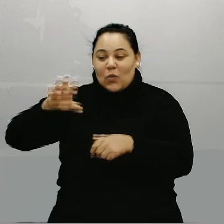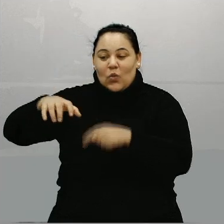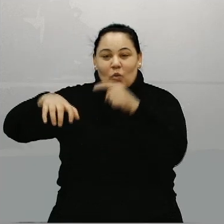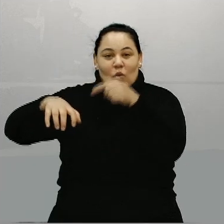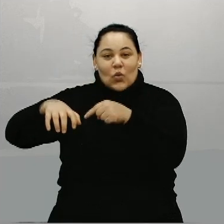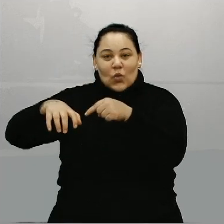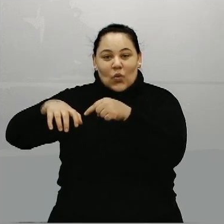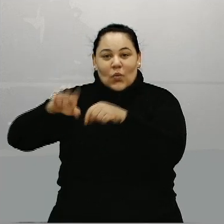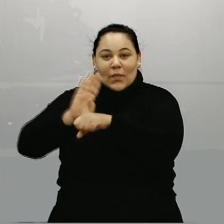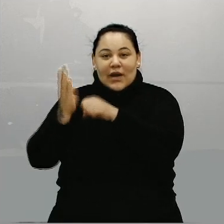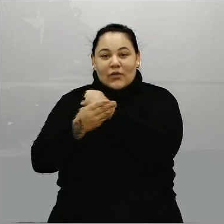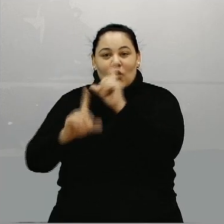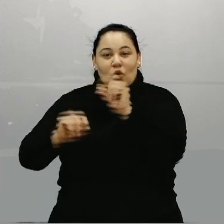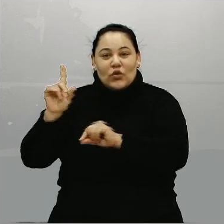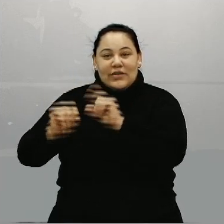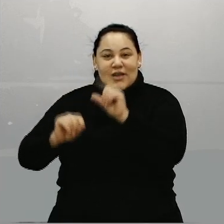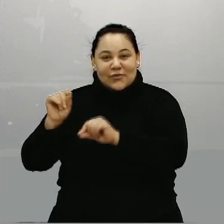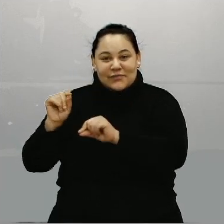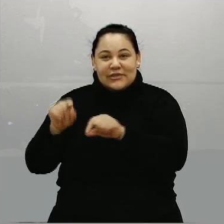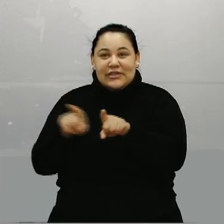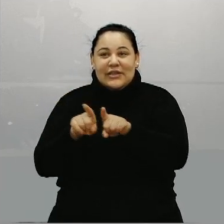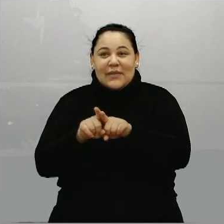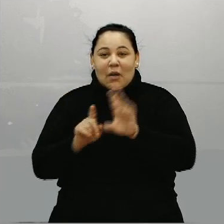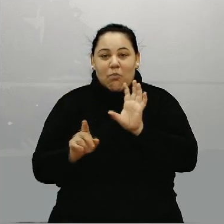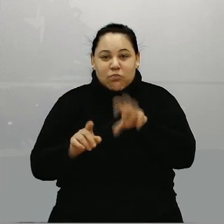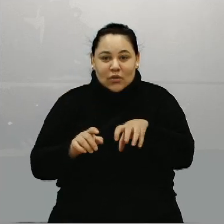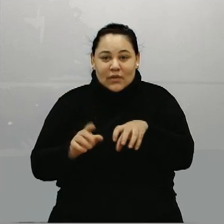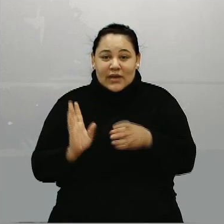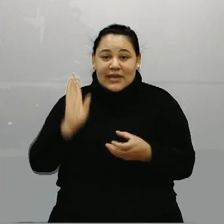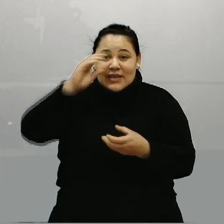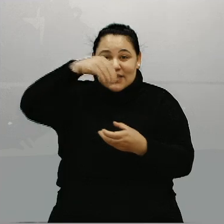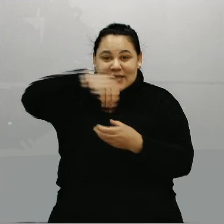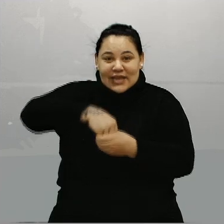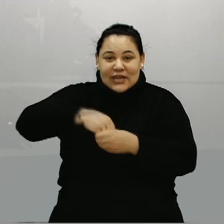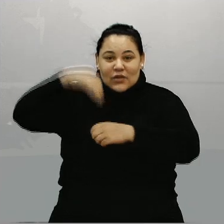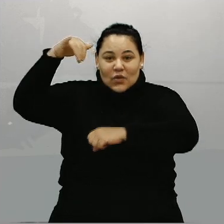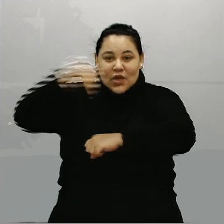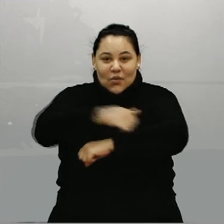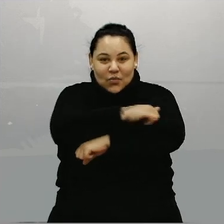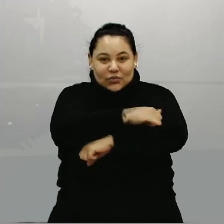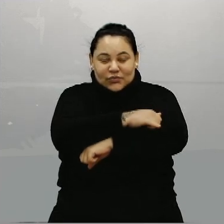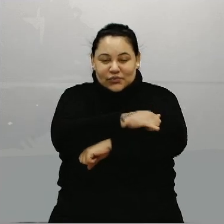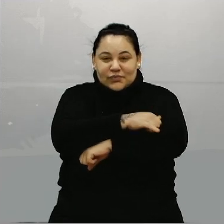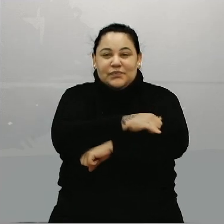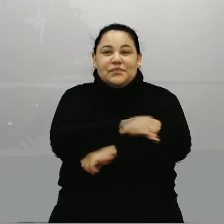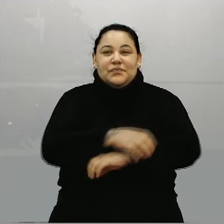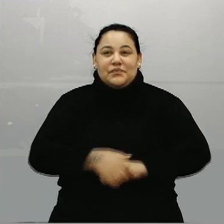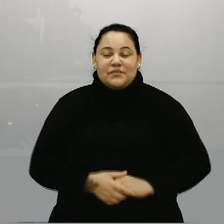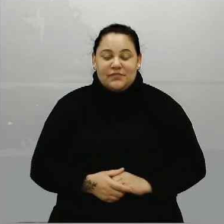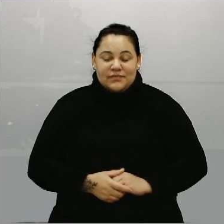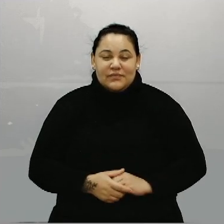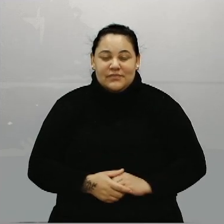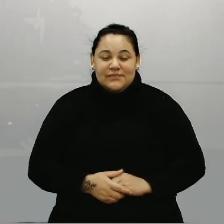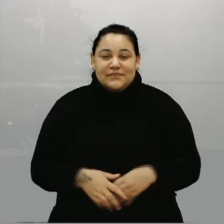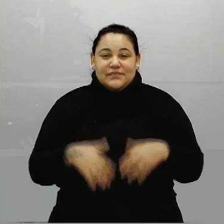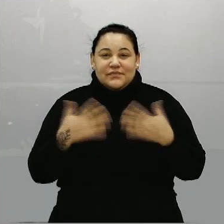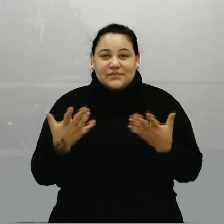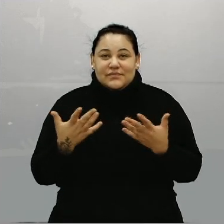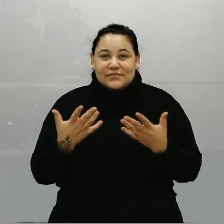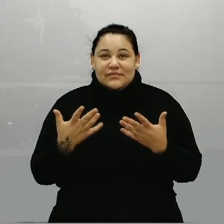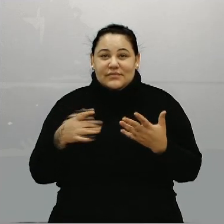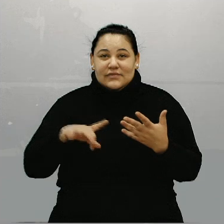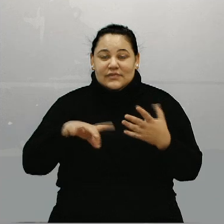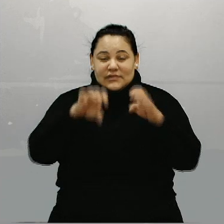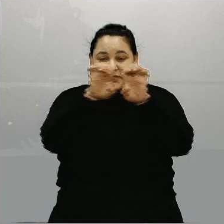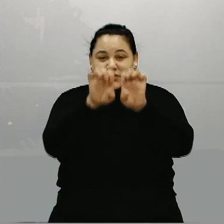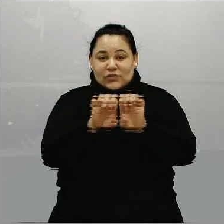Miquelon. E o nosso quartel dentro do aeroporto Hugo Cartegiani. Então, através das estruturas físicas